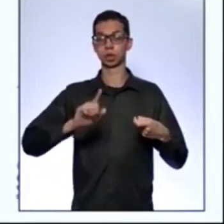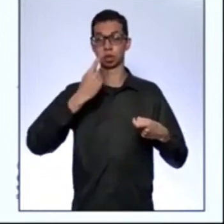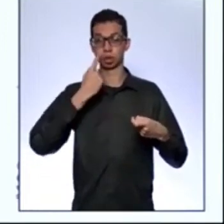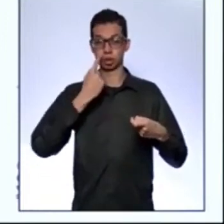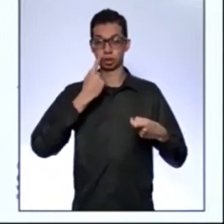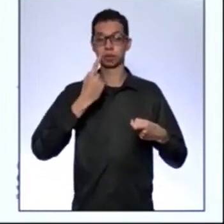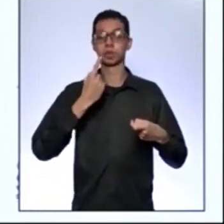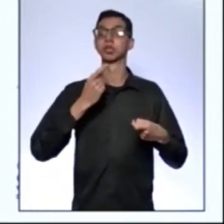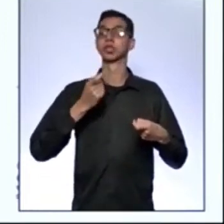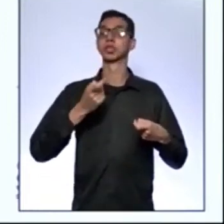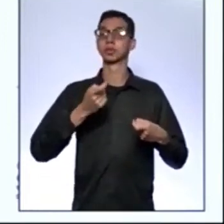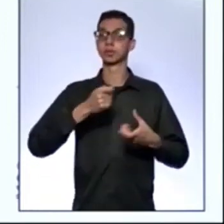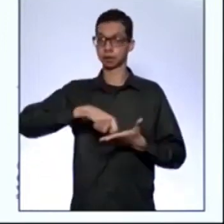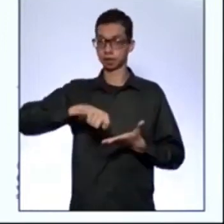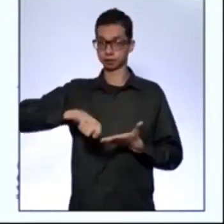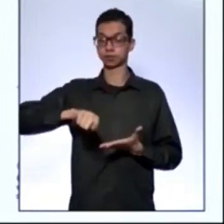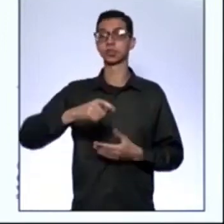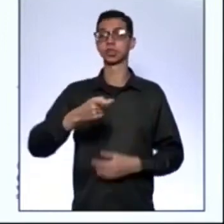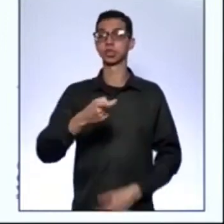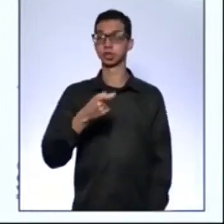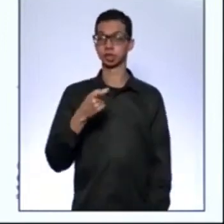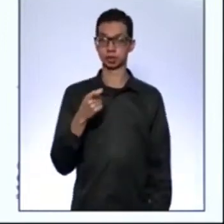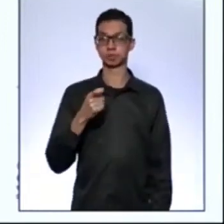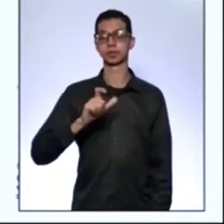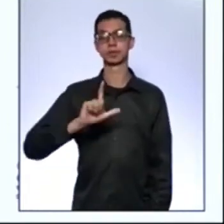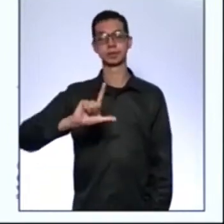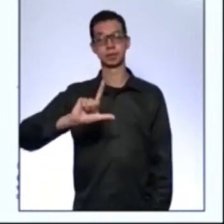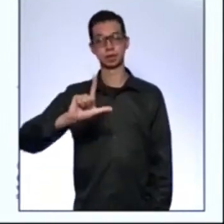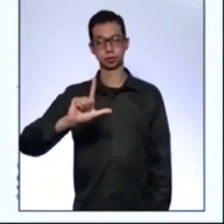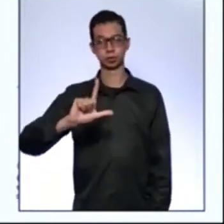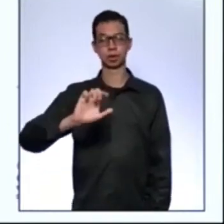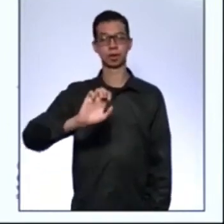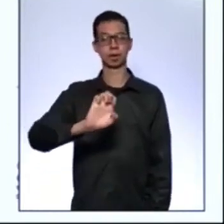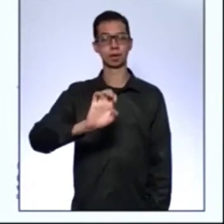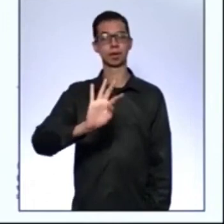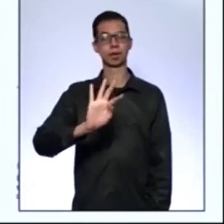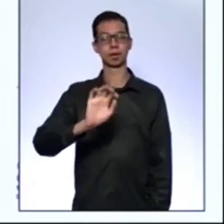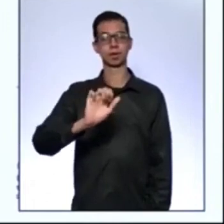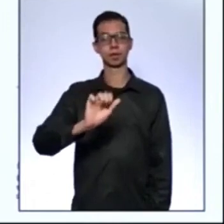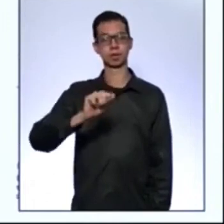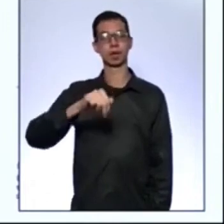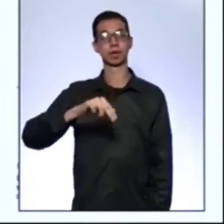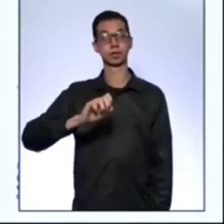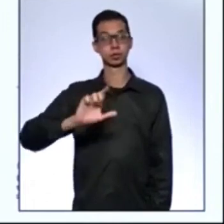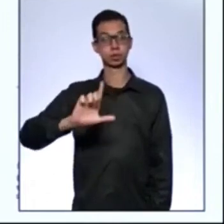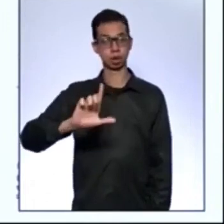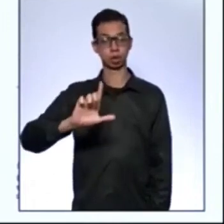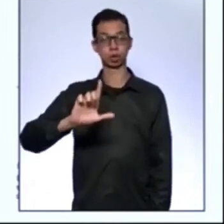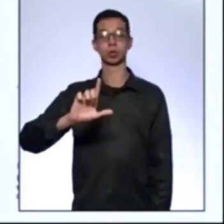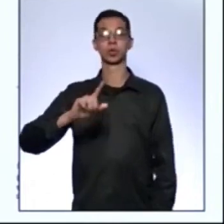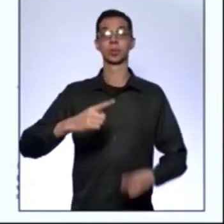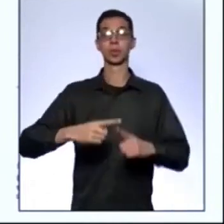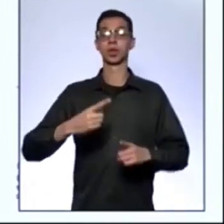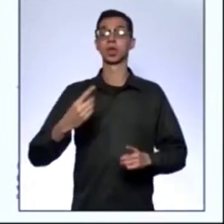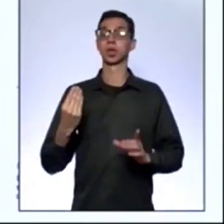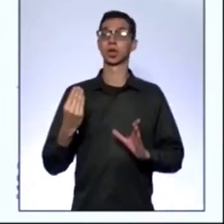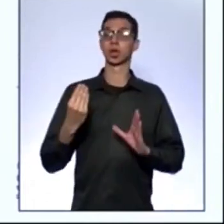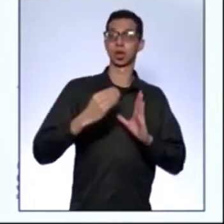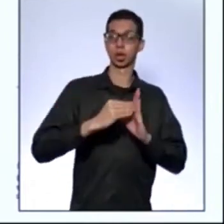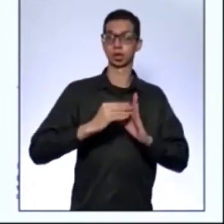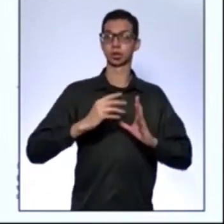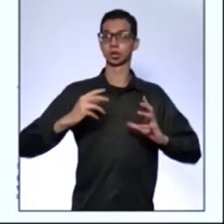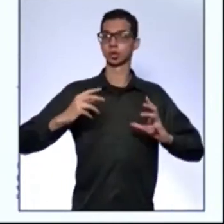x litros de etanol Estou colocando etanol mudei o total